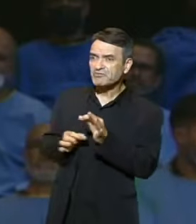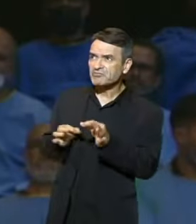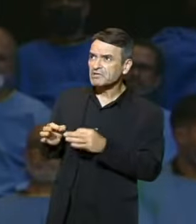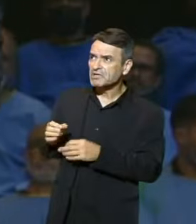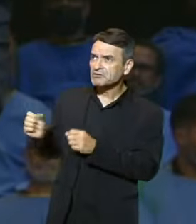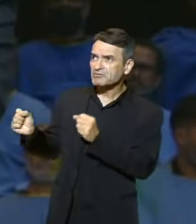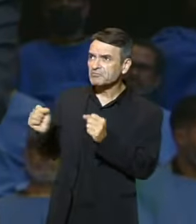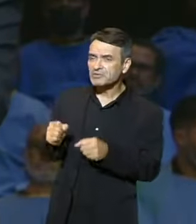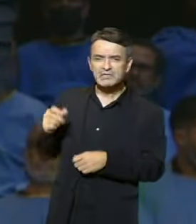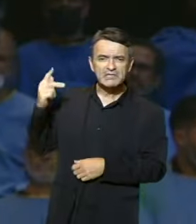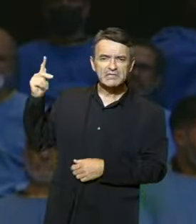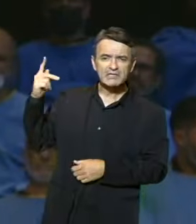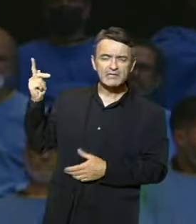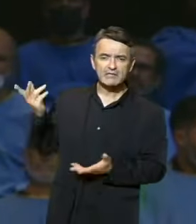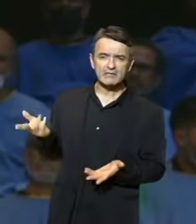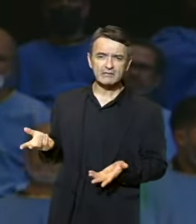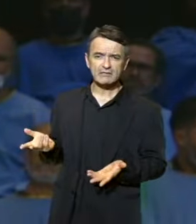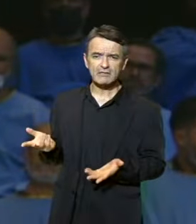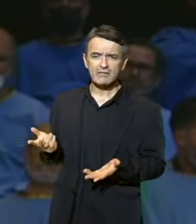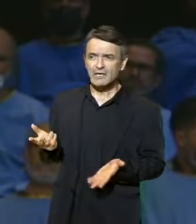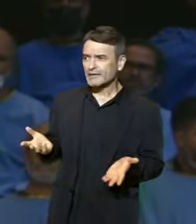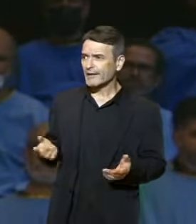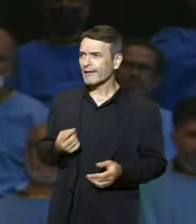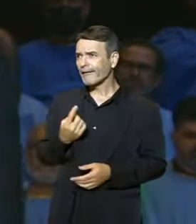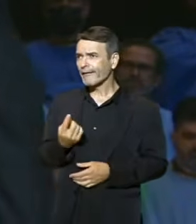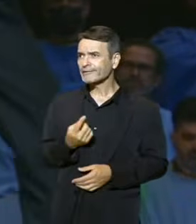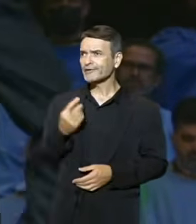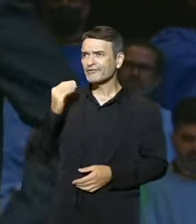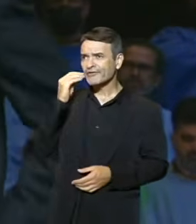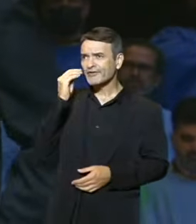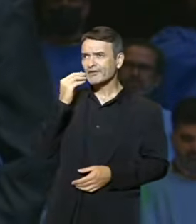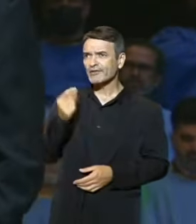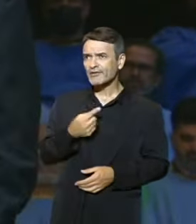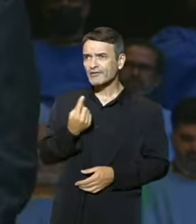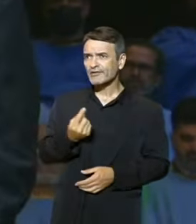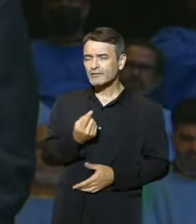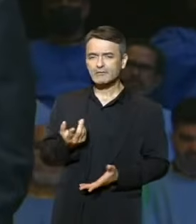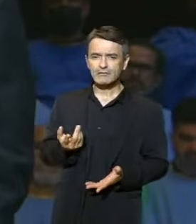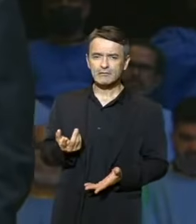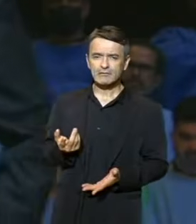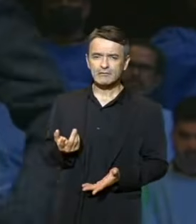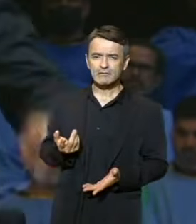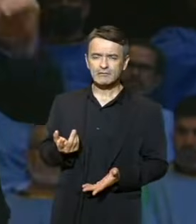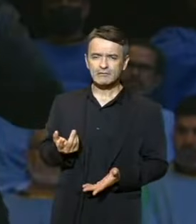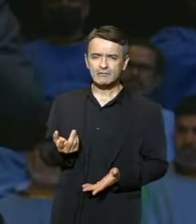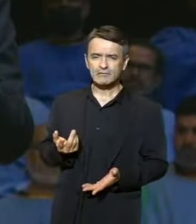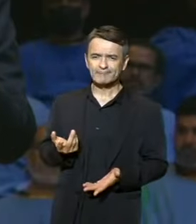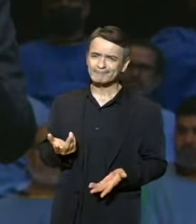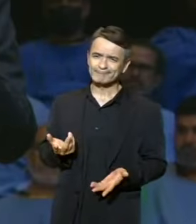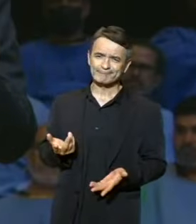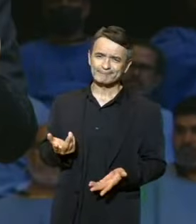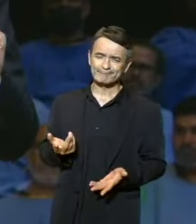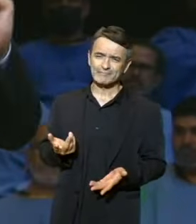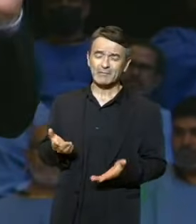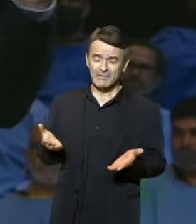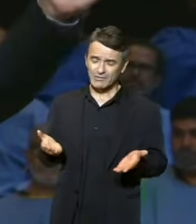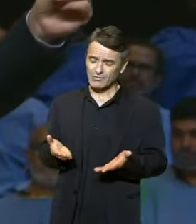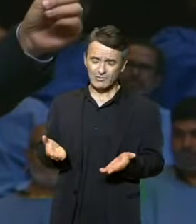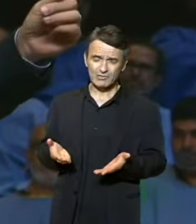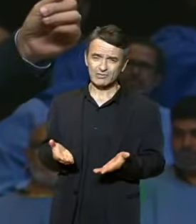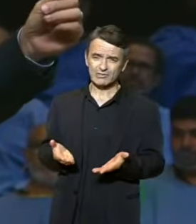de Deus, e tentando sozinho, e está ficando pelo deserto da vida, mas hoje